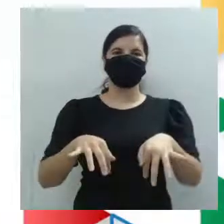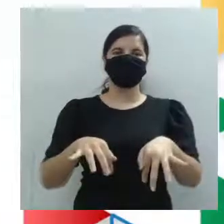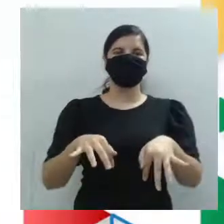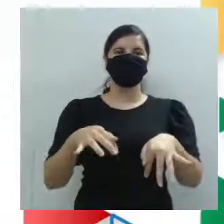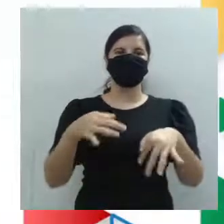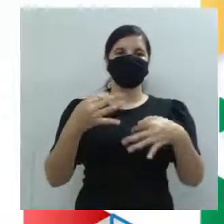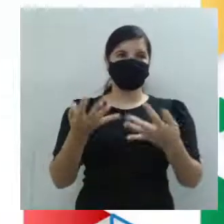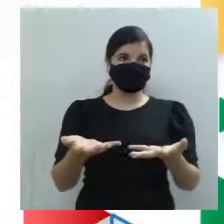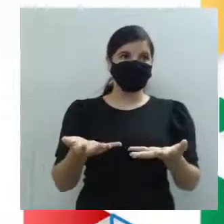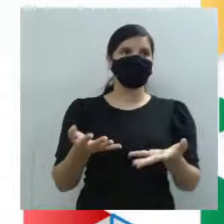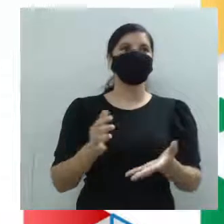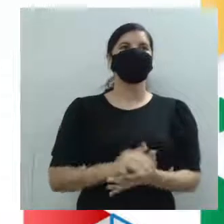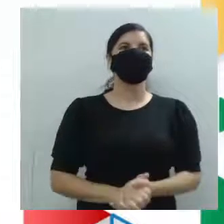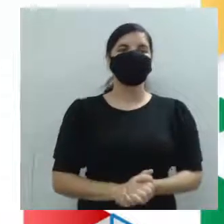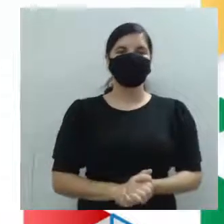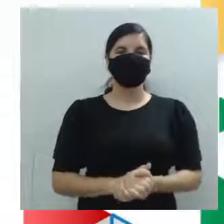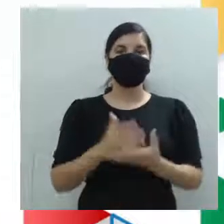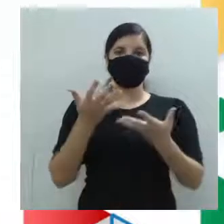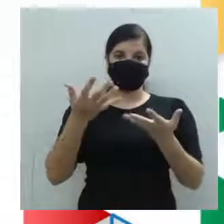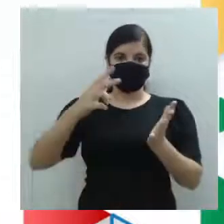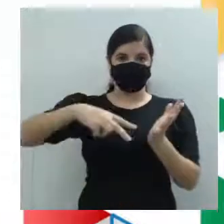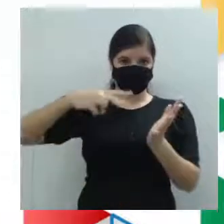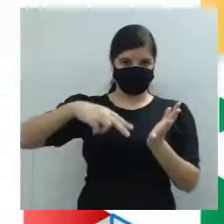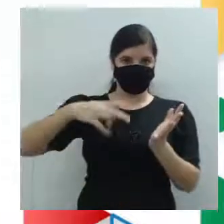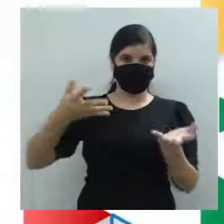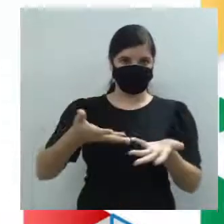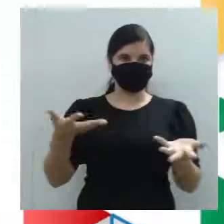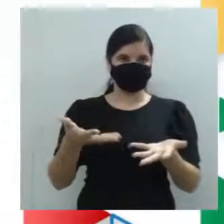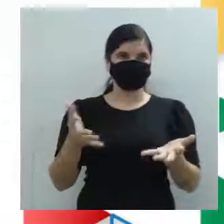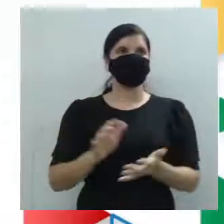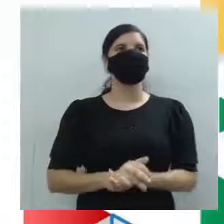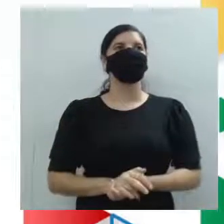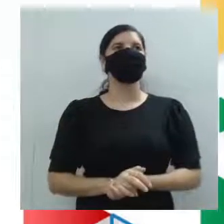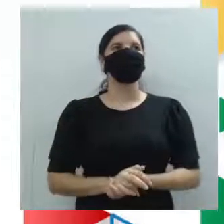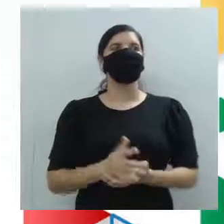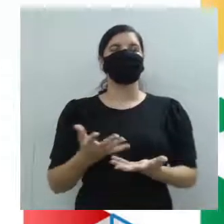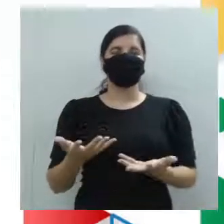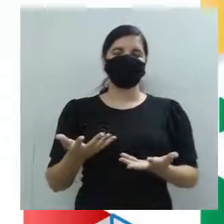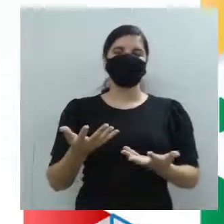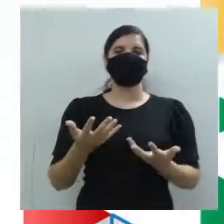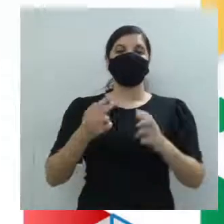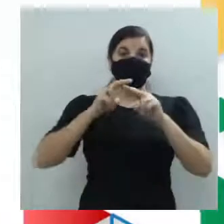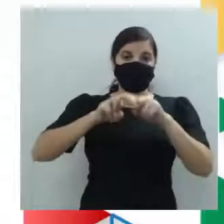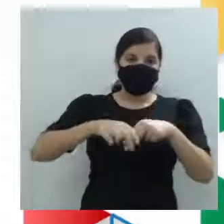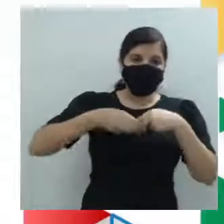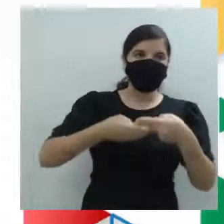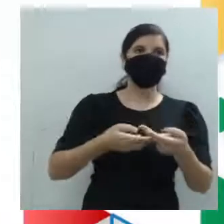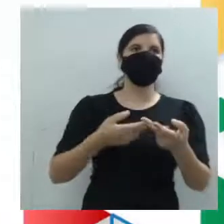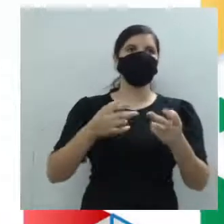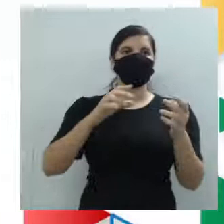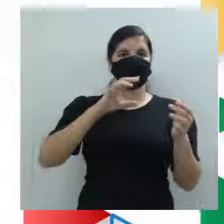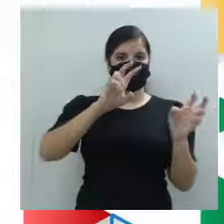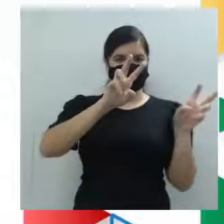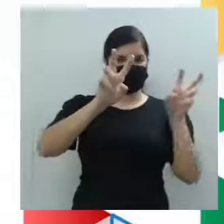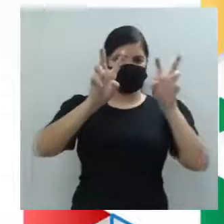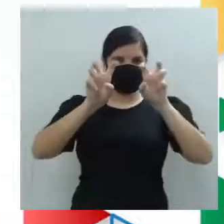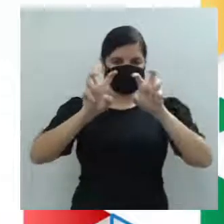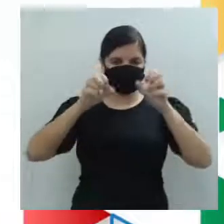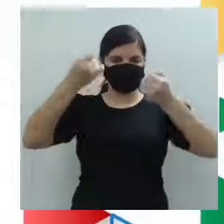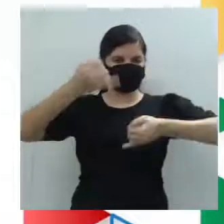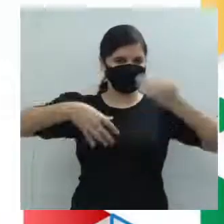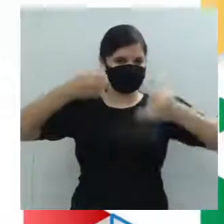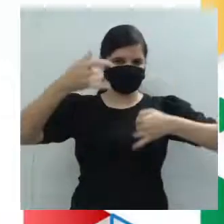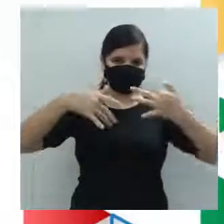com a seguinte questão. Gostaria de ler para vocês esse ponto importante. Dessa forma, mais do que o conteúdo em si,